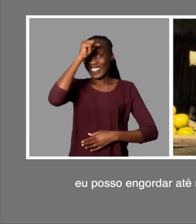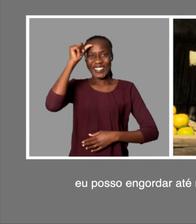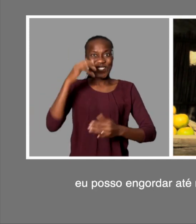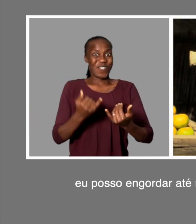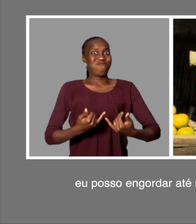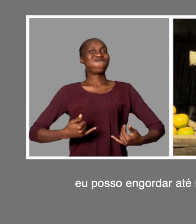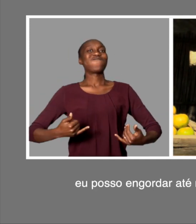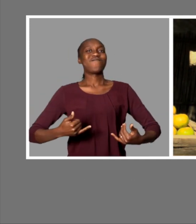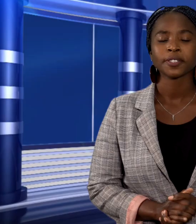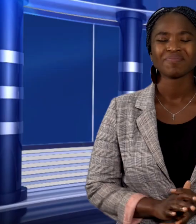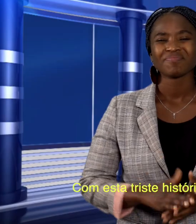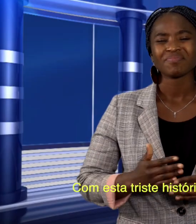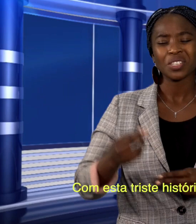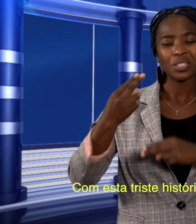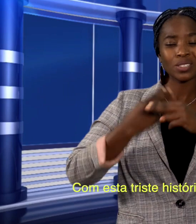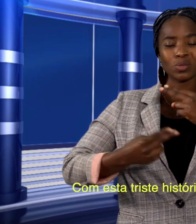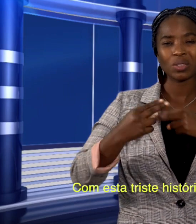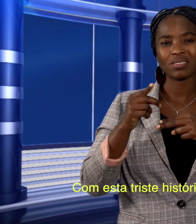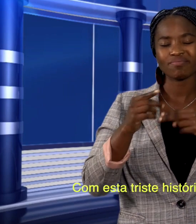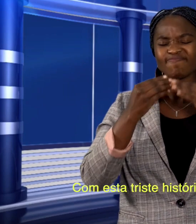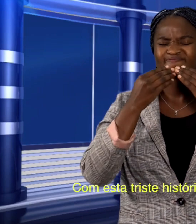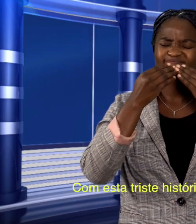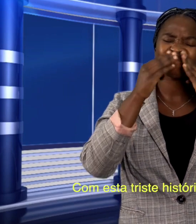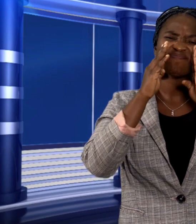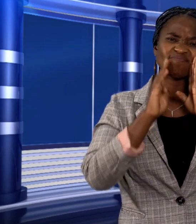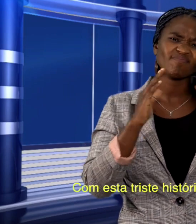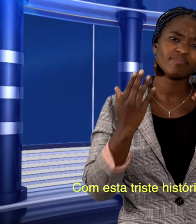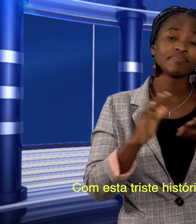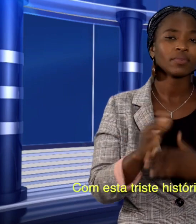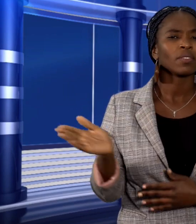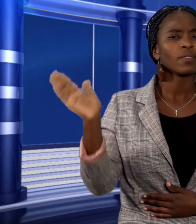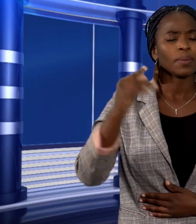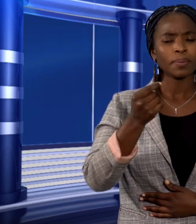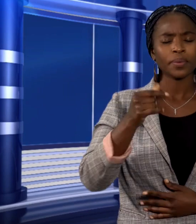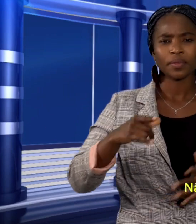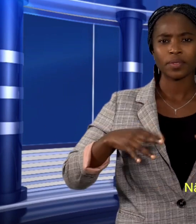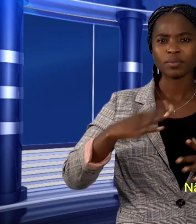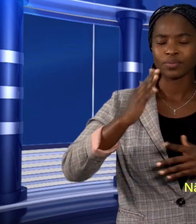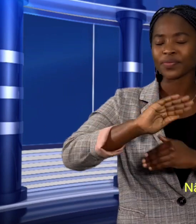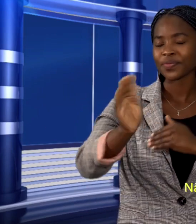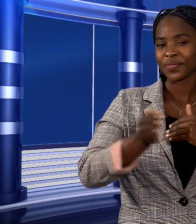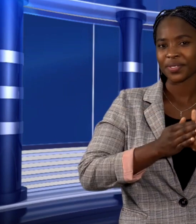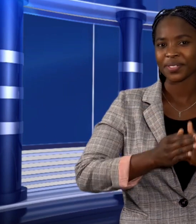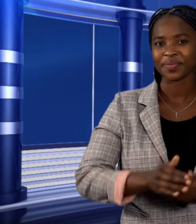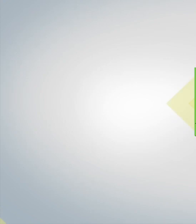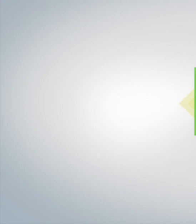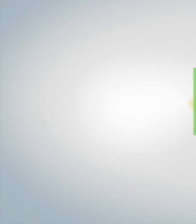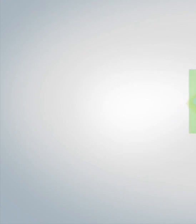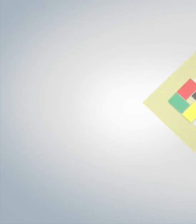Até nesta cadeira posso não sentar. Com esta triste história, vamos ao primeiro intervalo. Não saia daí.